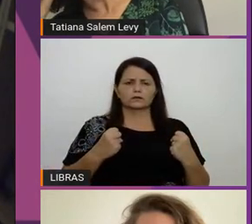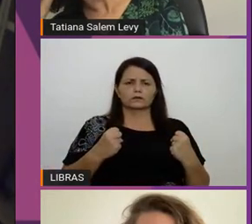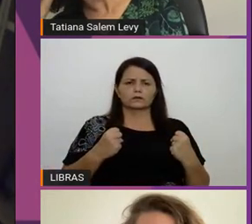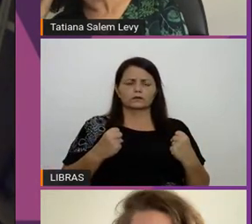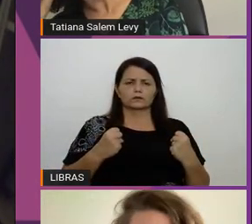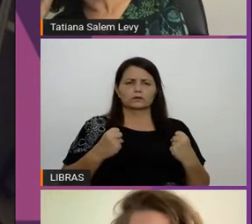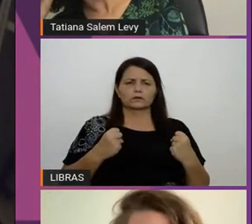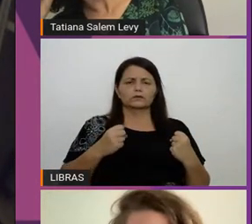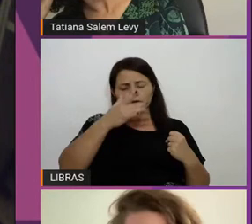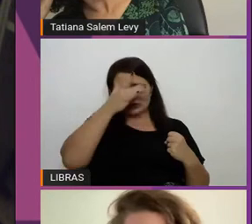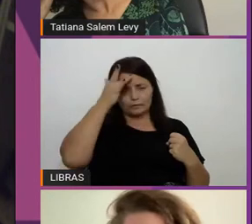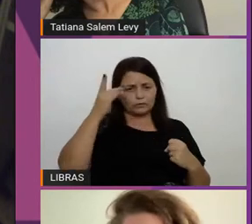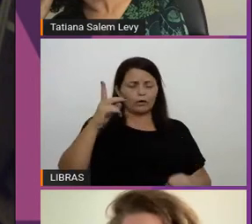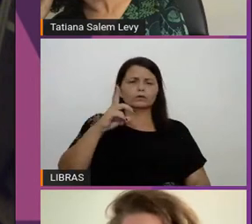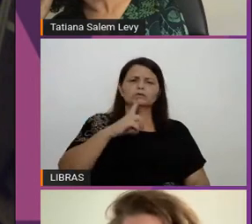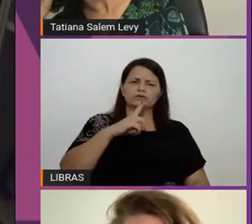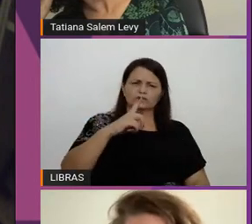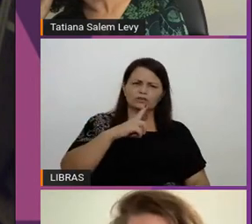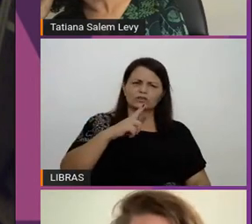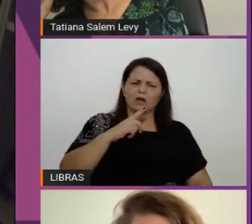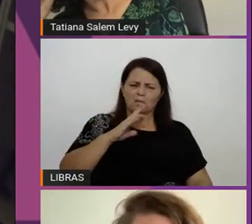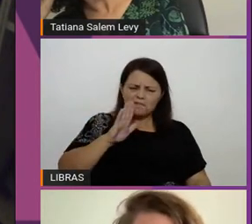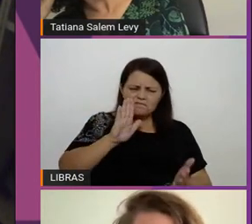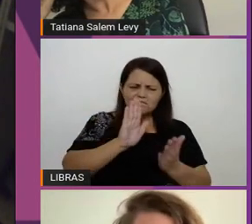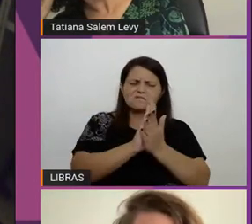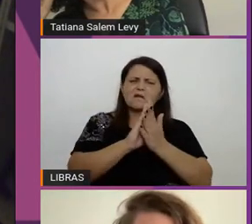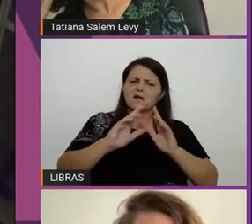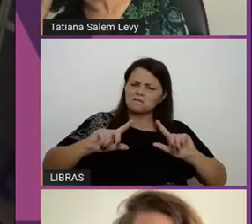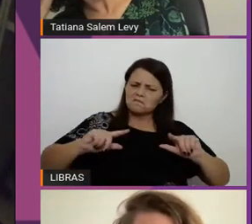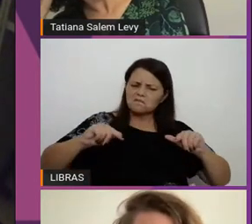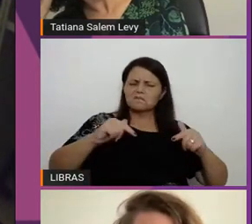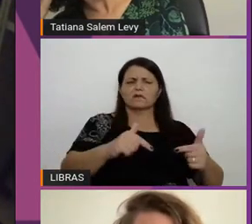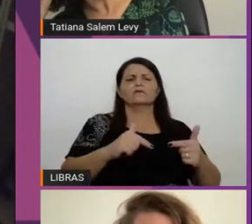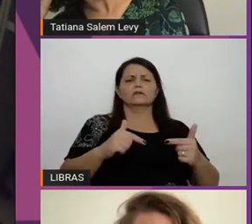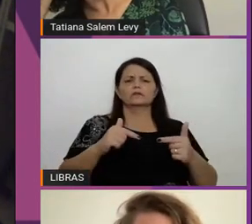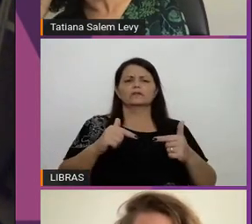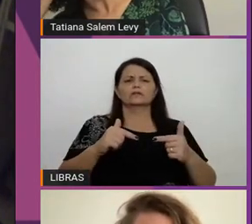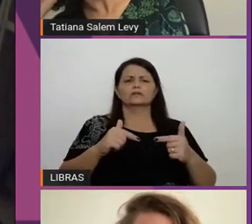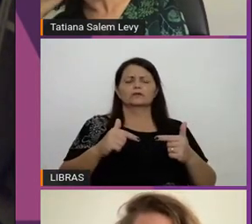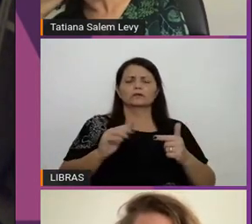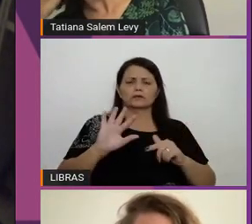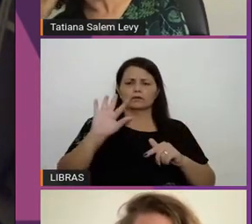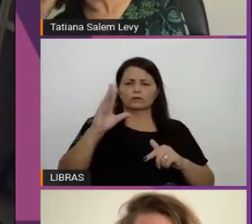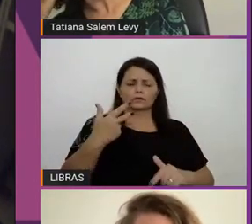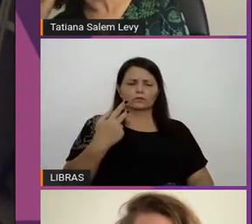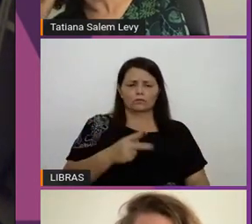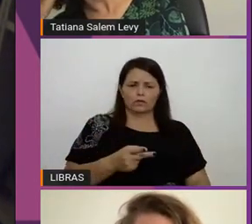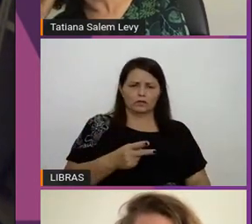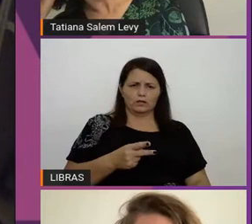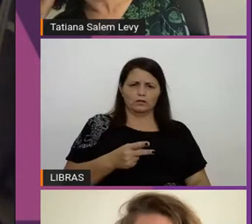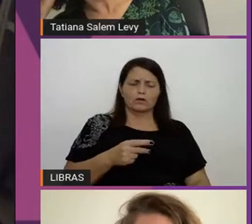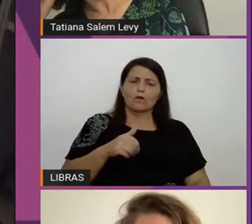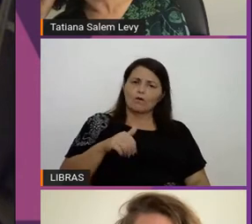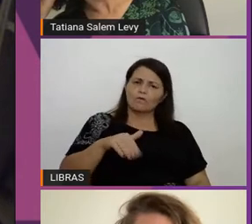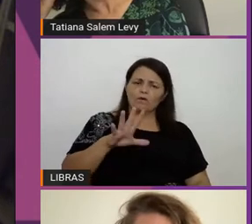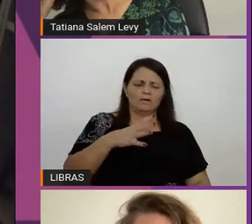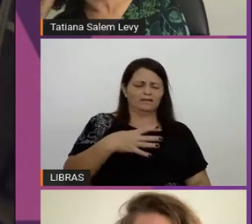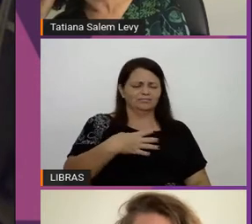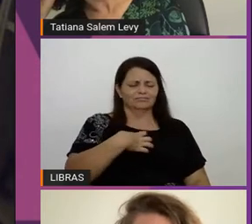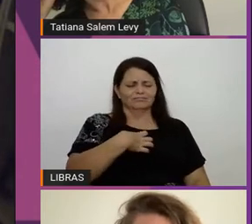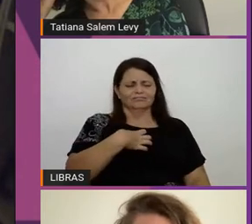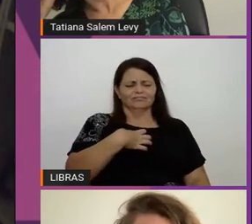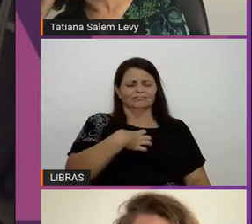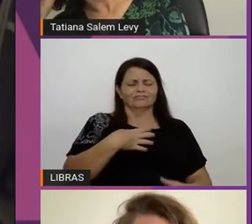que esse pessoal tinha também para enfrentar o que tá acontecendo com ele som Eu acho que isso foi o que mais me